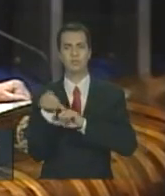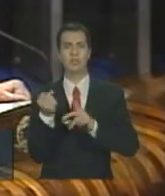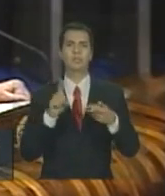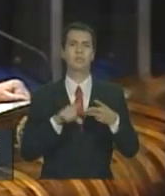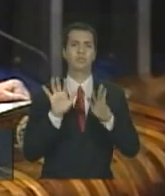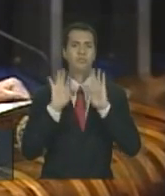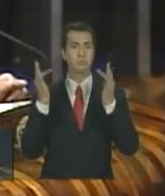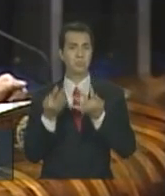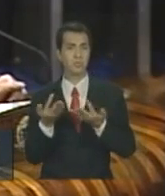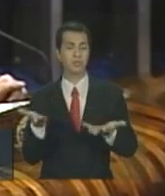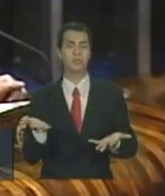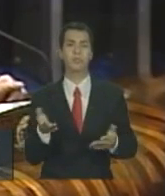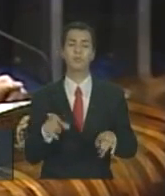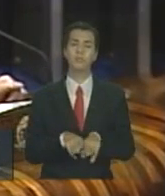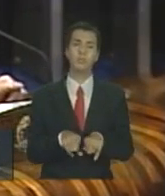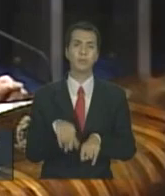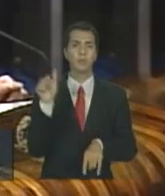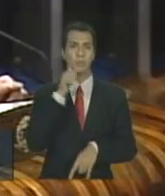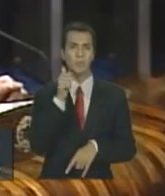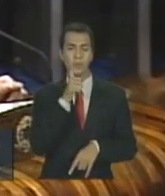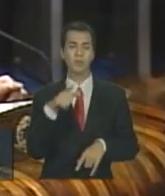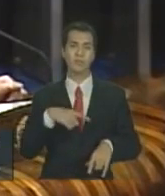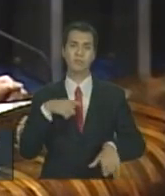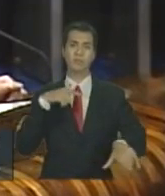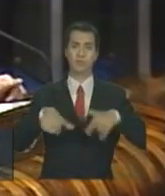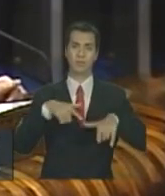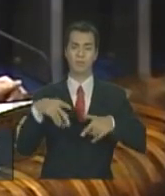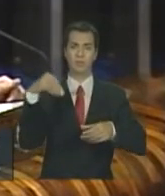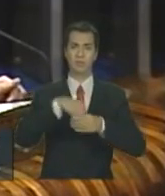familiar, aquelas cujo trabalho no lar